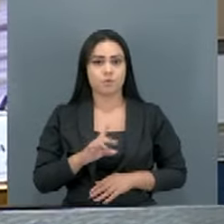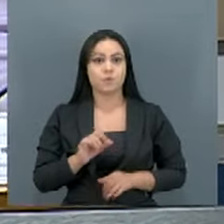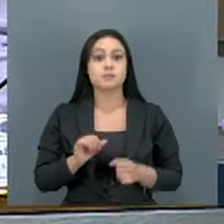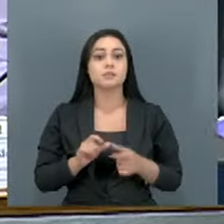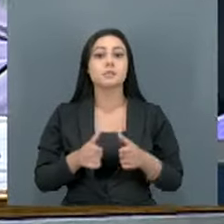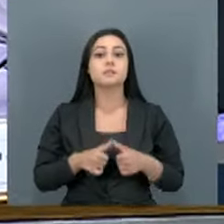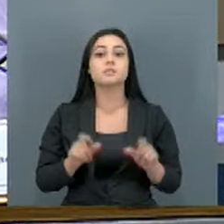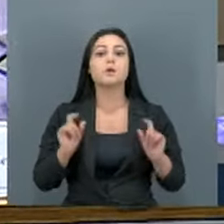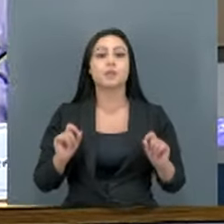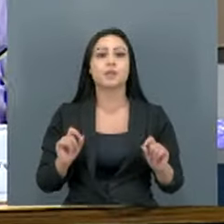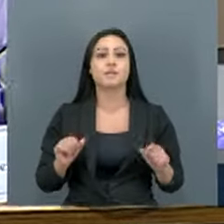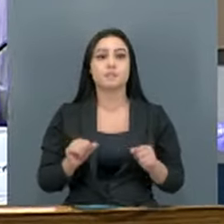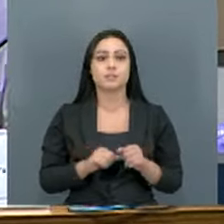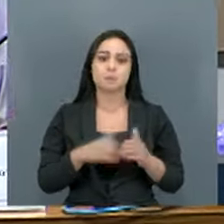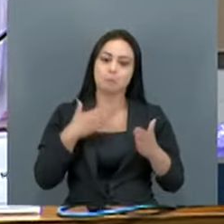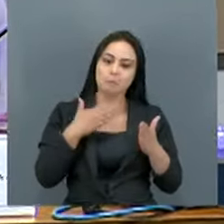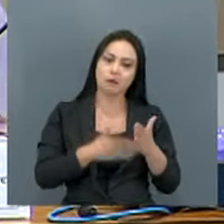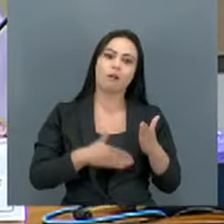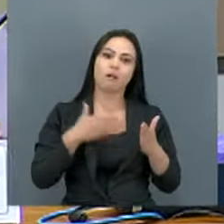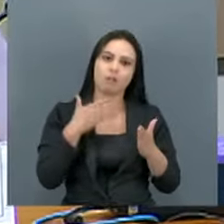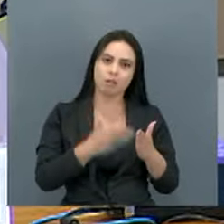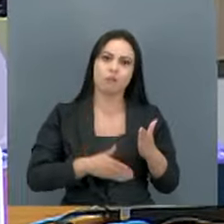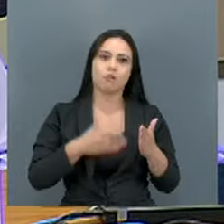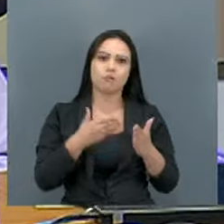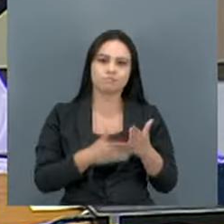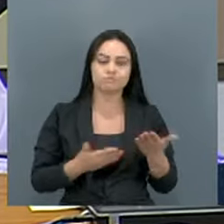está fazendo barreira muito.